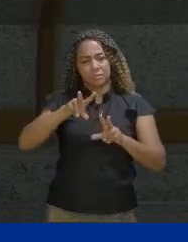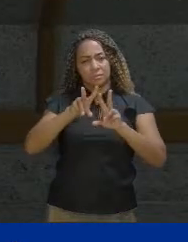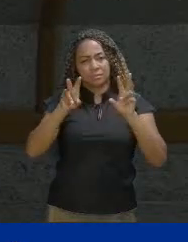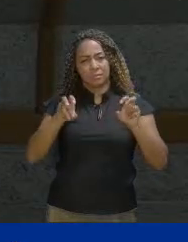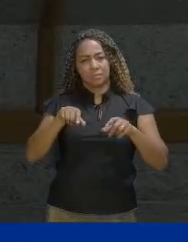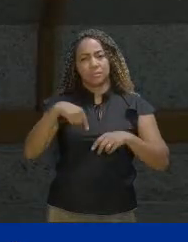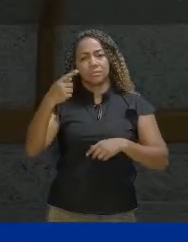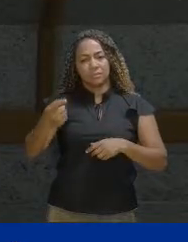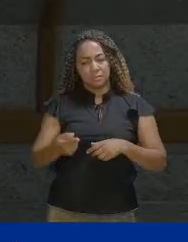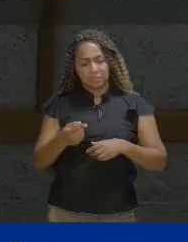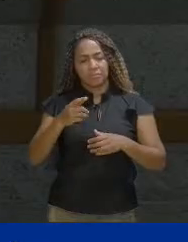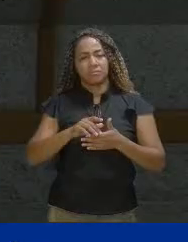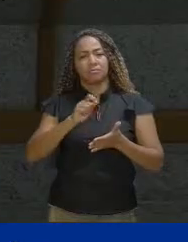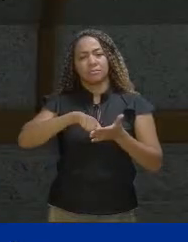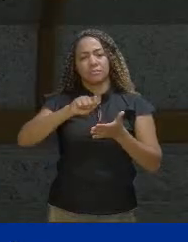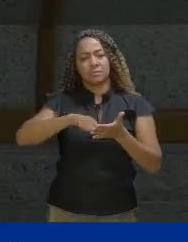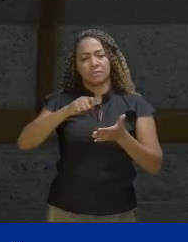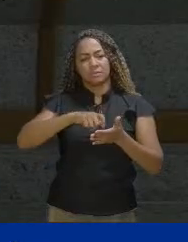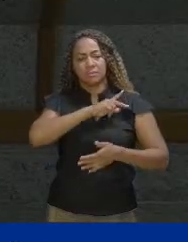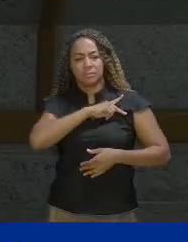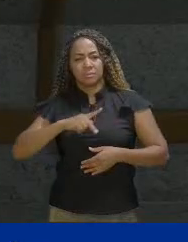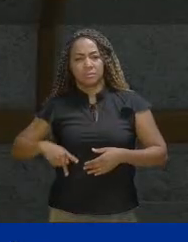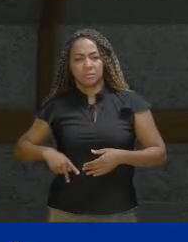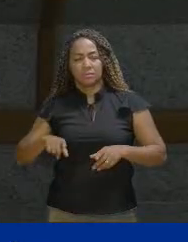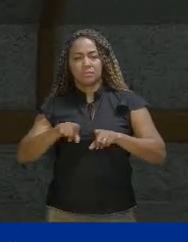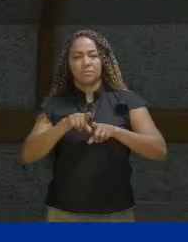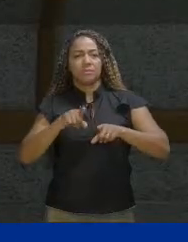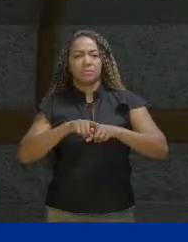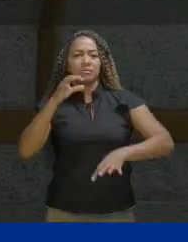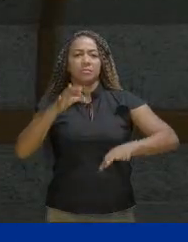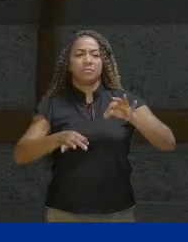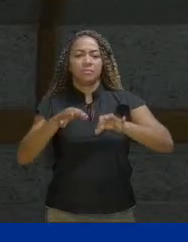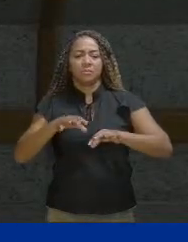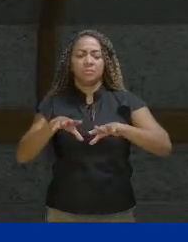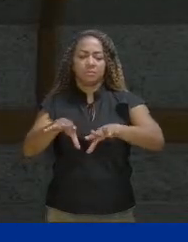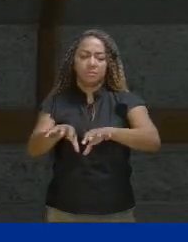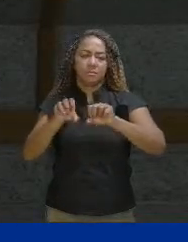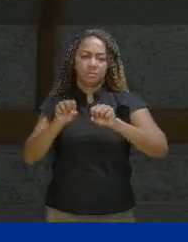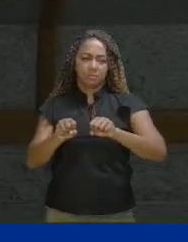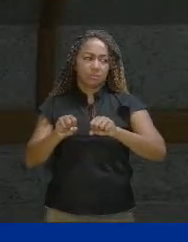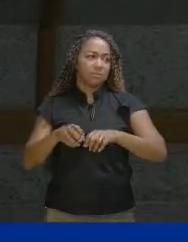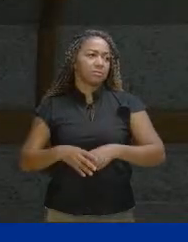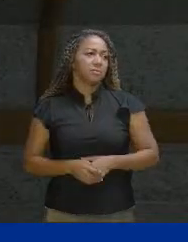depois de lido é assinado pelo presidente e pela juíza empossada.